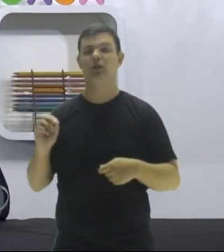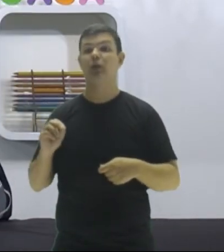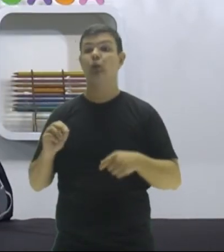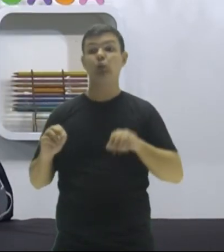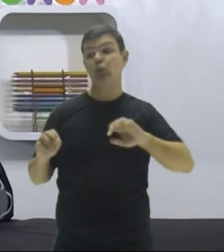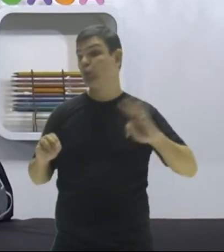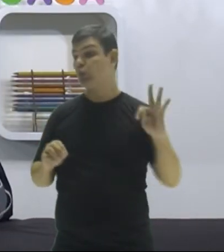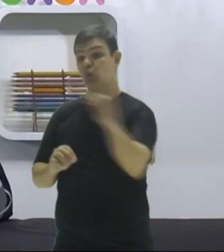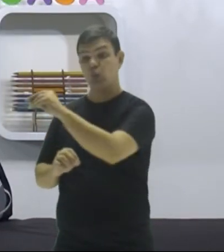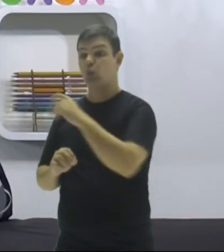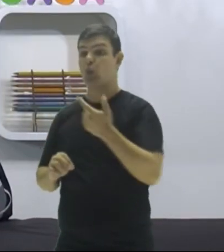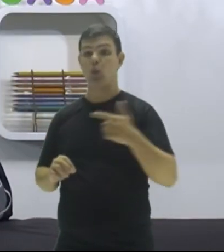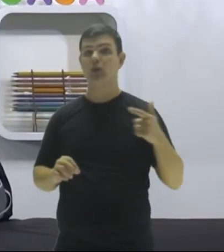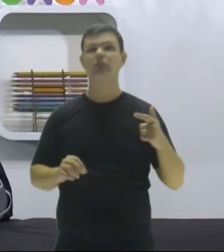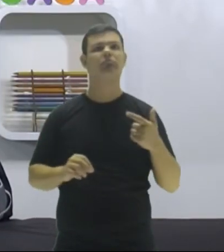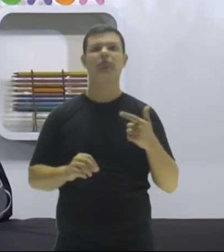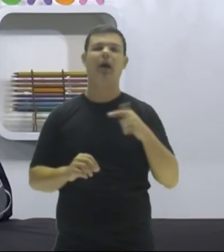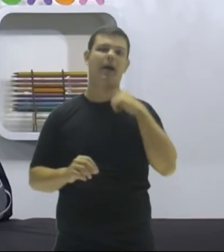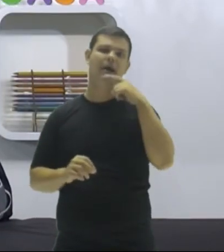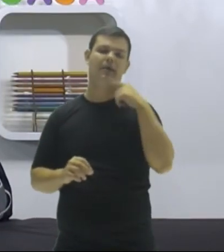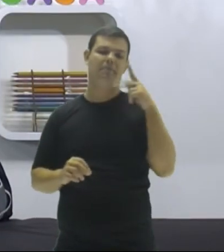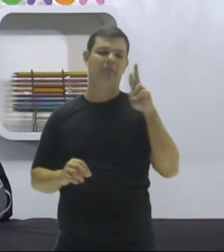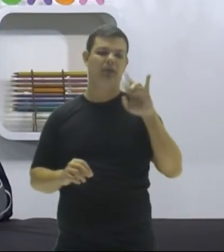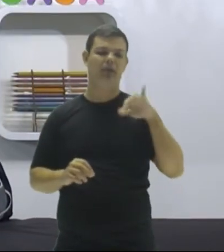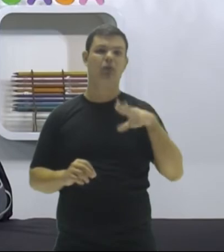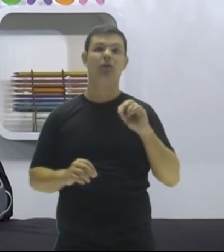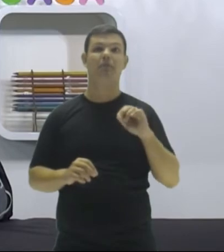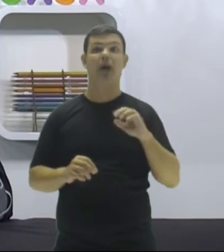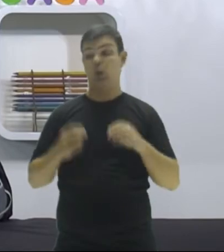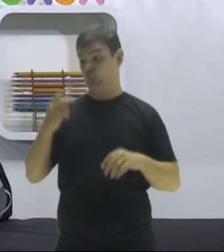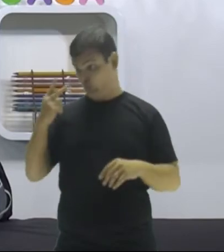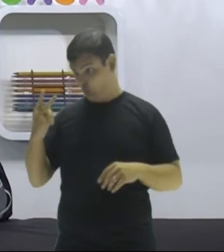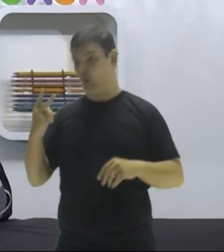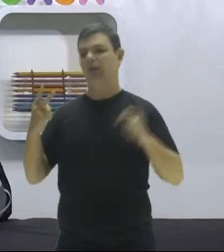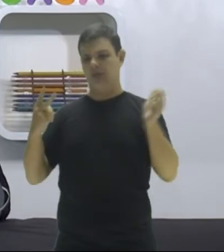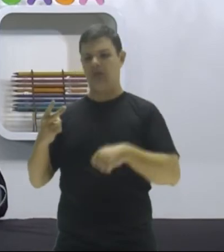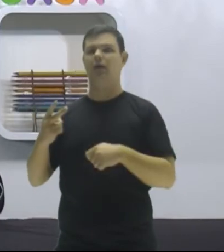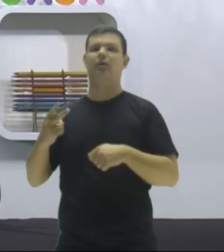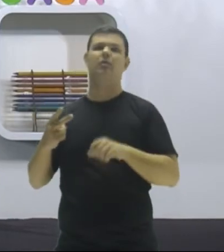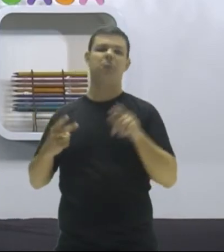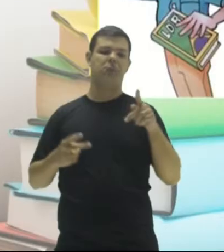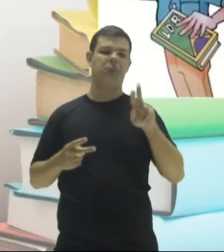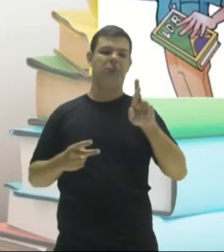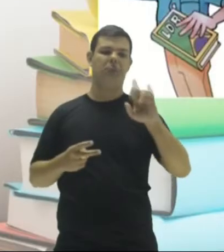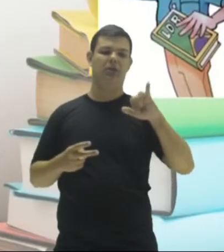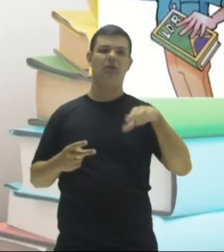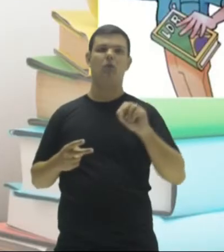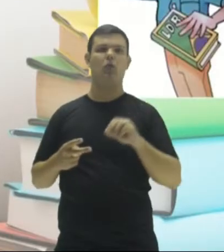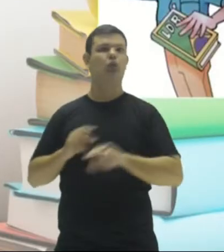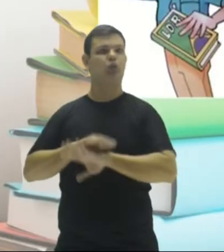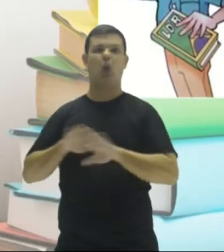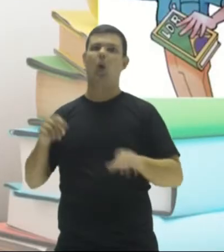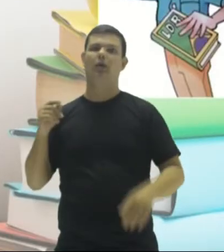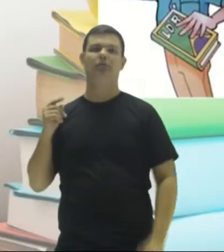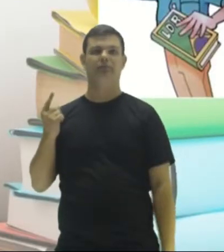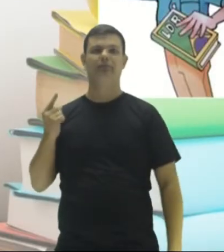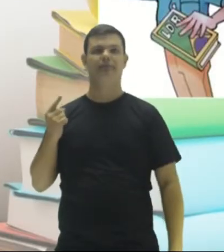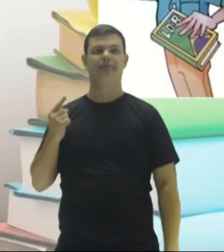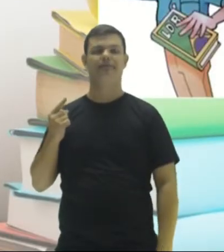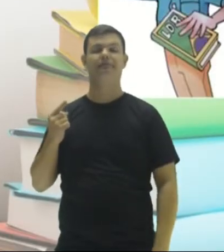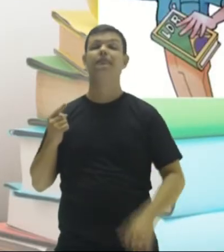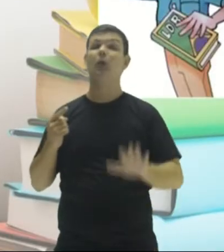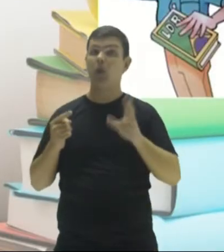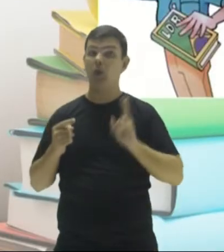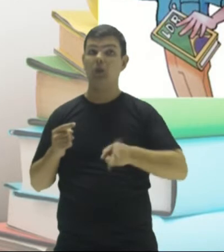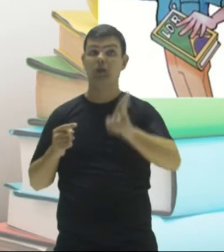não são primos. Já o dois é o único número par que é primo. Tá ok? Então, continuando